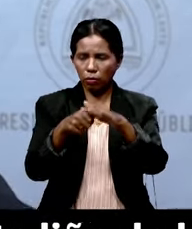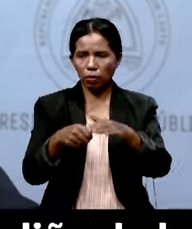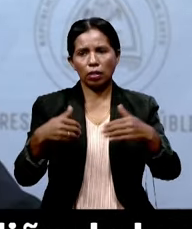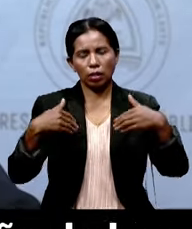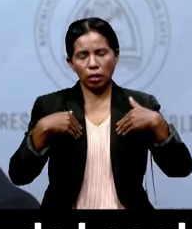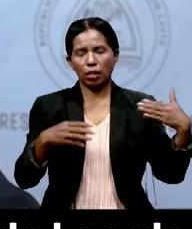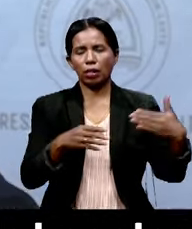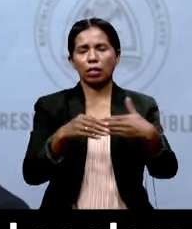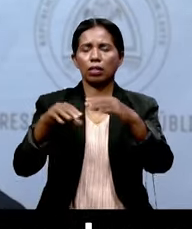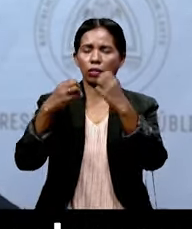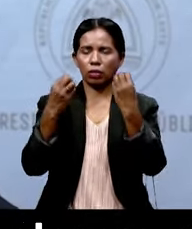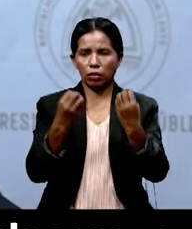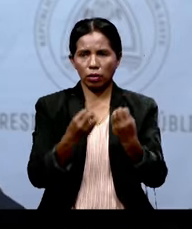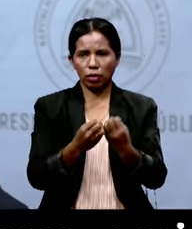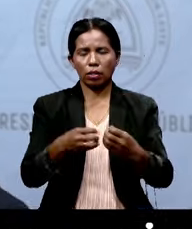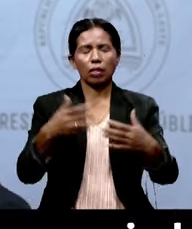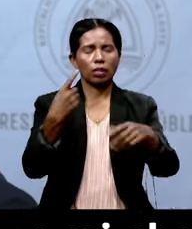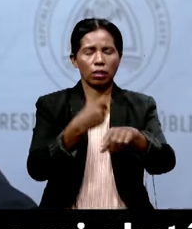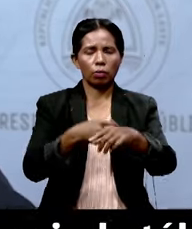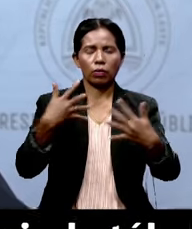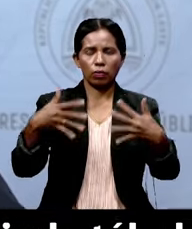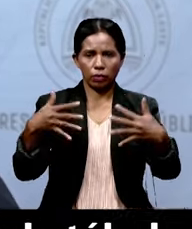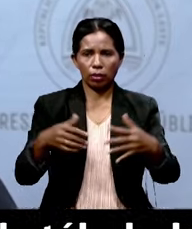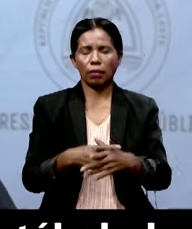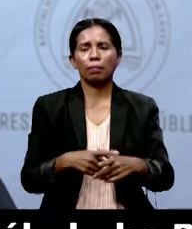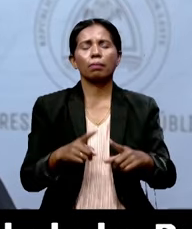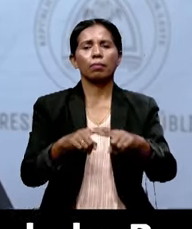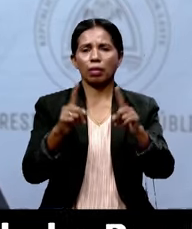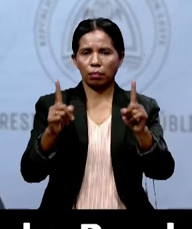o Ioen, durante o fundo lá. Mas,